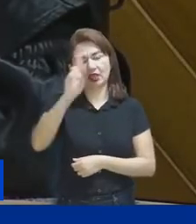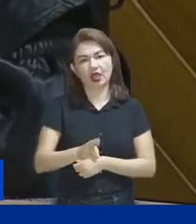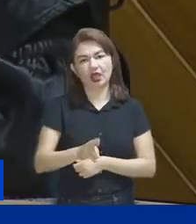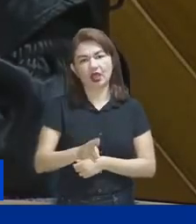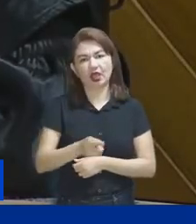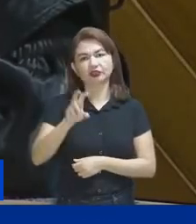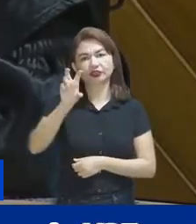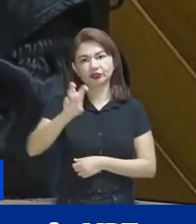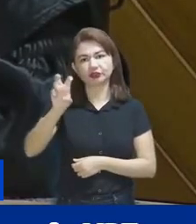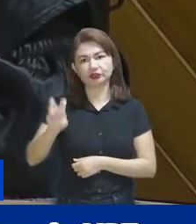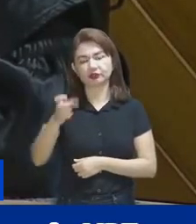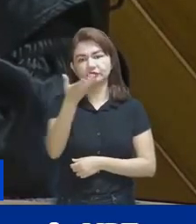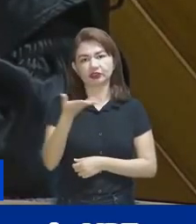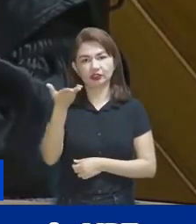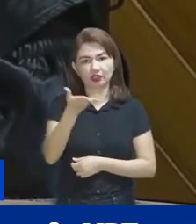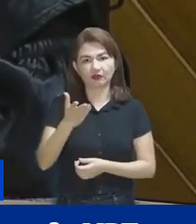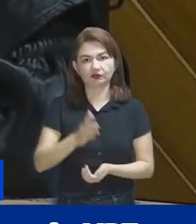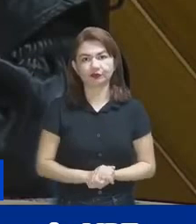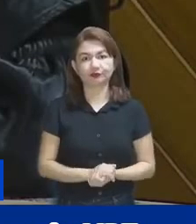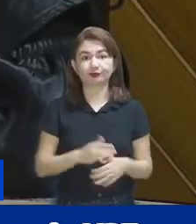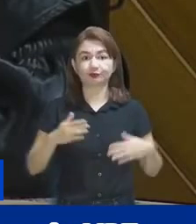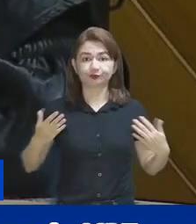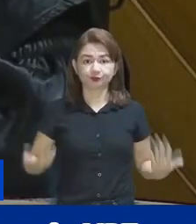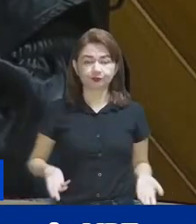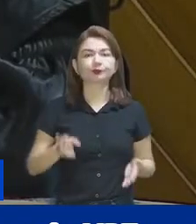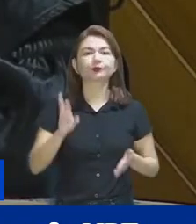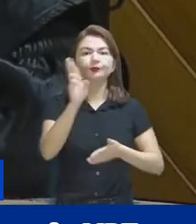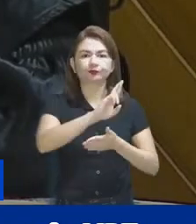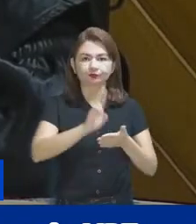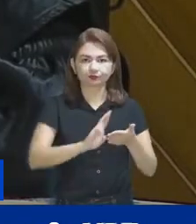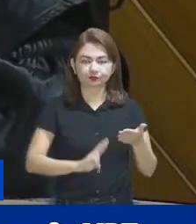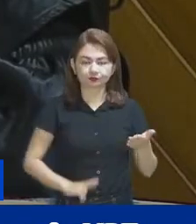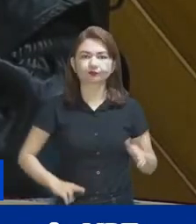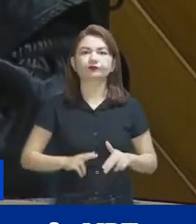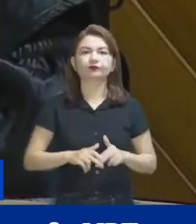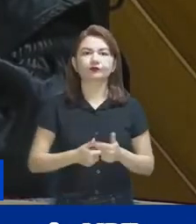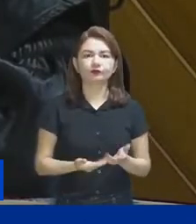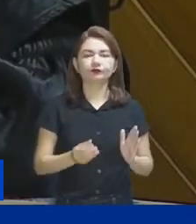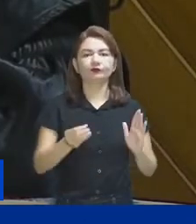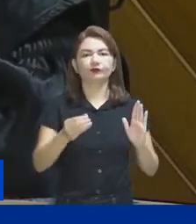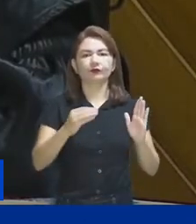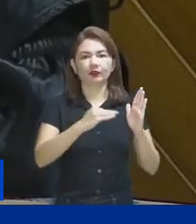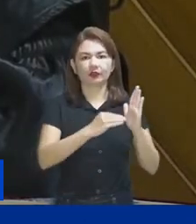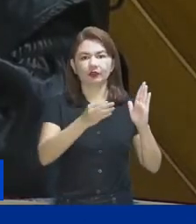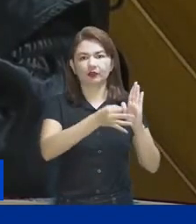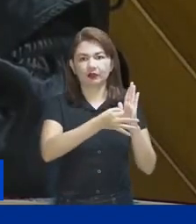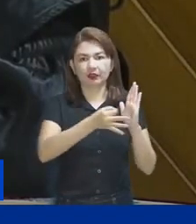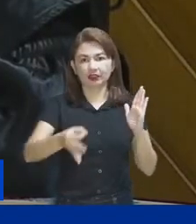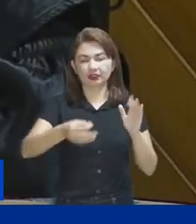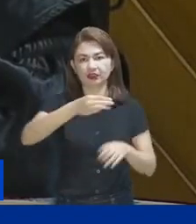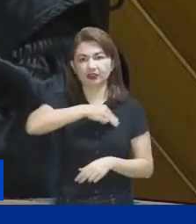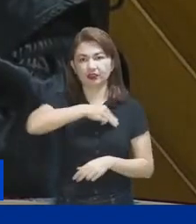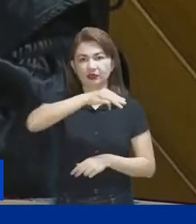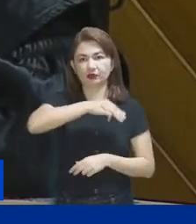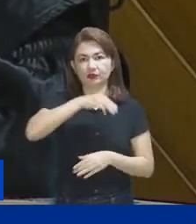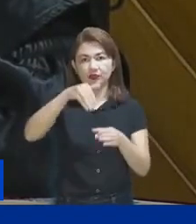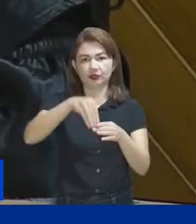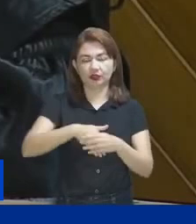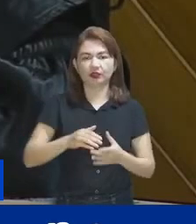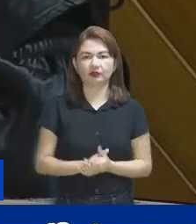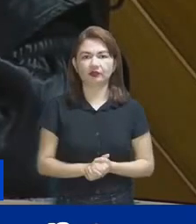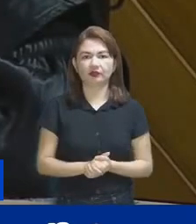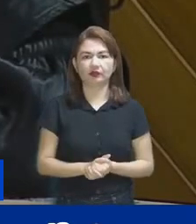6.014,55. Contudo, como dito no relatório, após a emissão do parecer do MPE, indicando tal